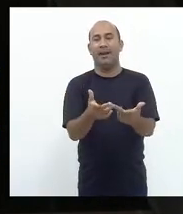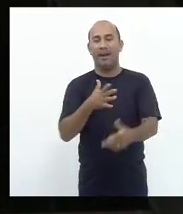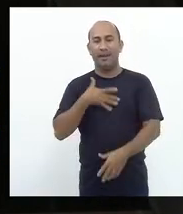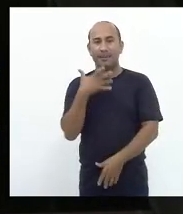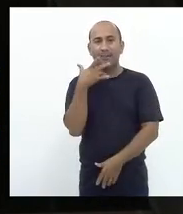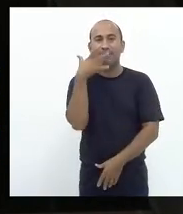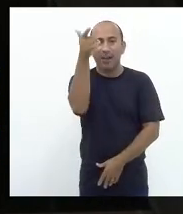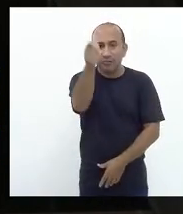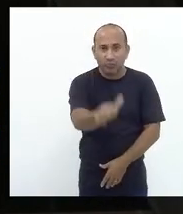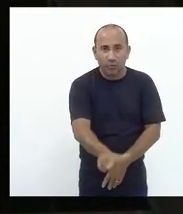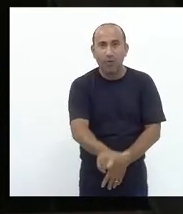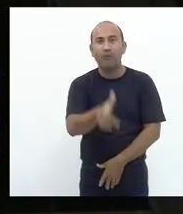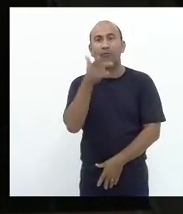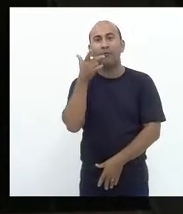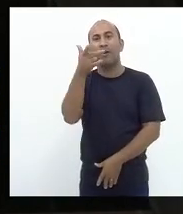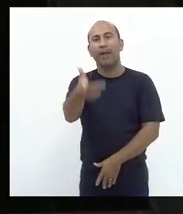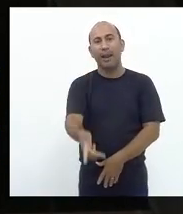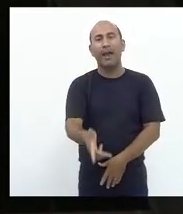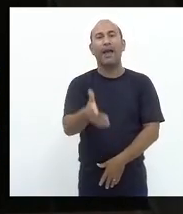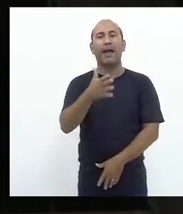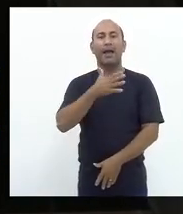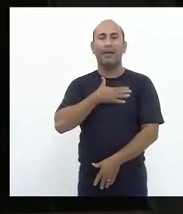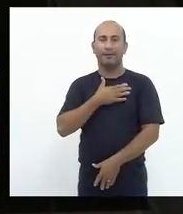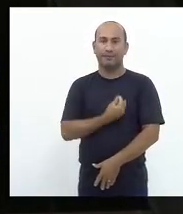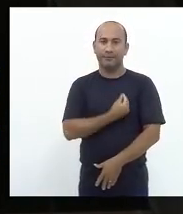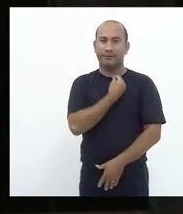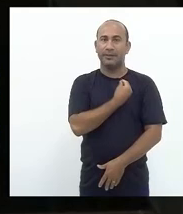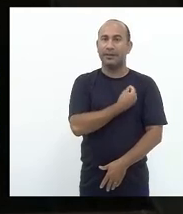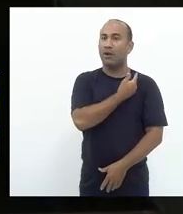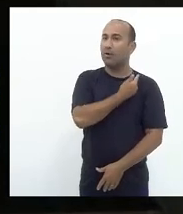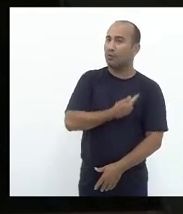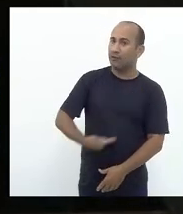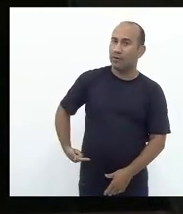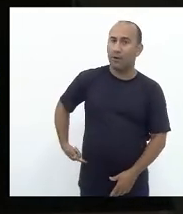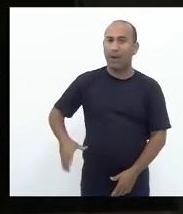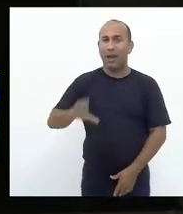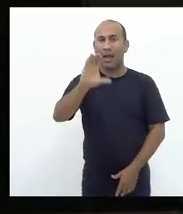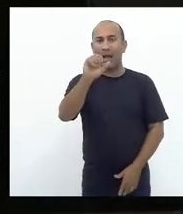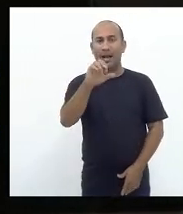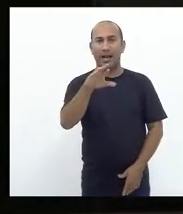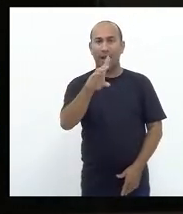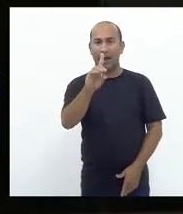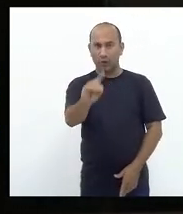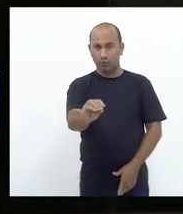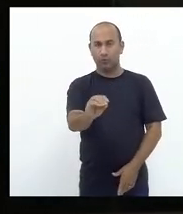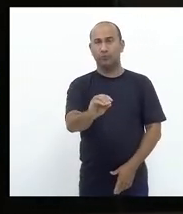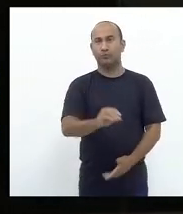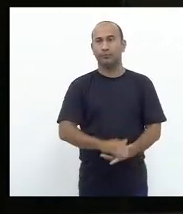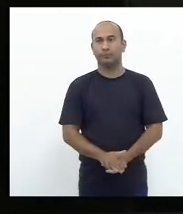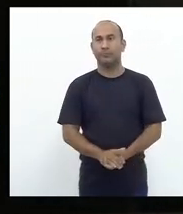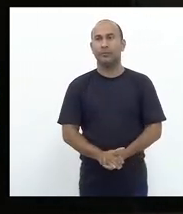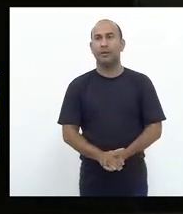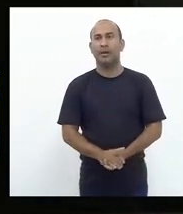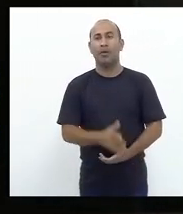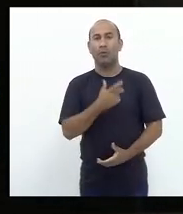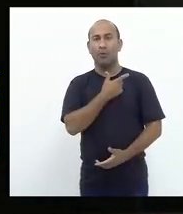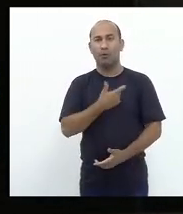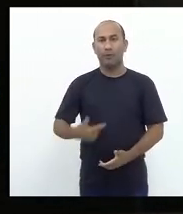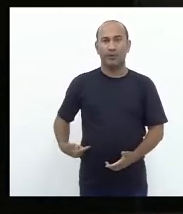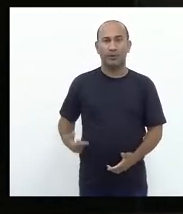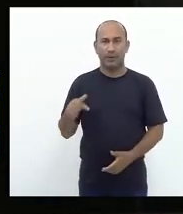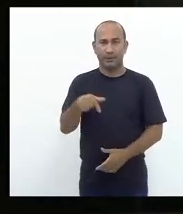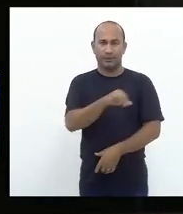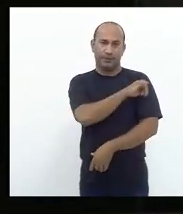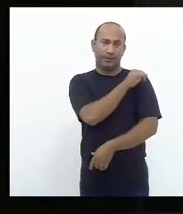será mais uma vez direcionada ao governador Cláudio Castro, governador desse estado, Rio de Janeiro. Eu tenho visto,